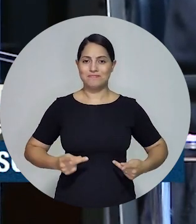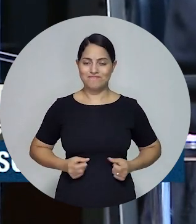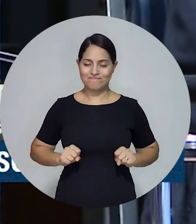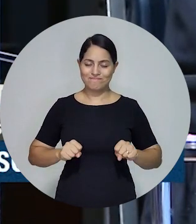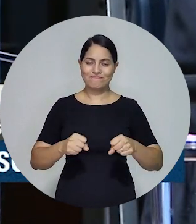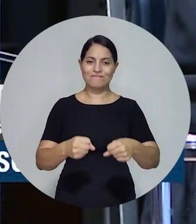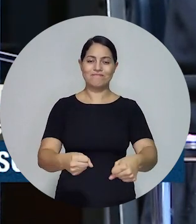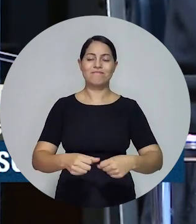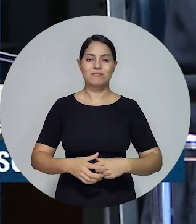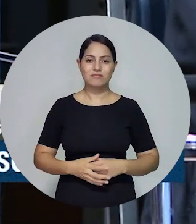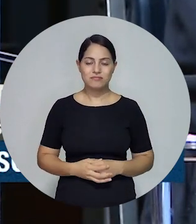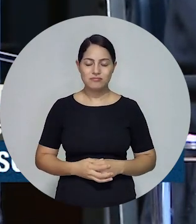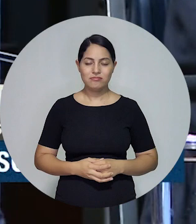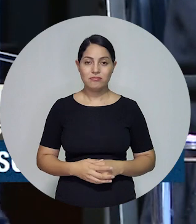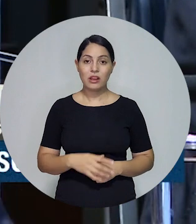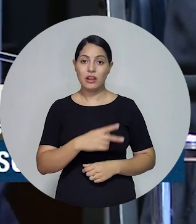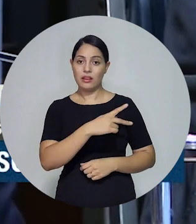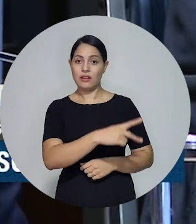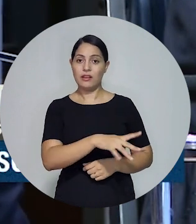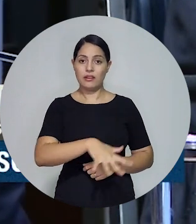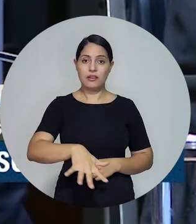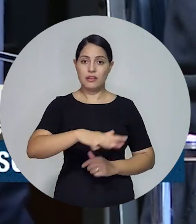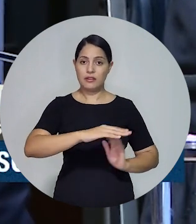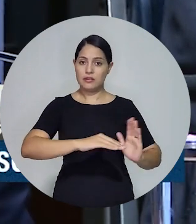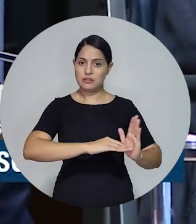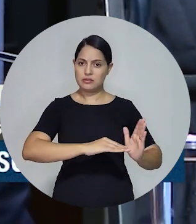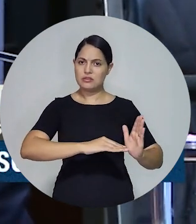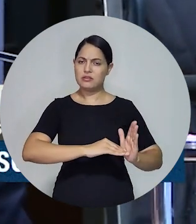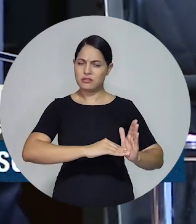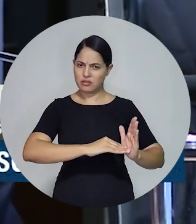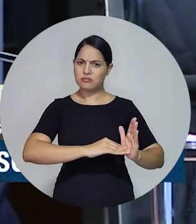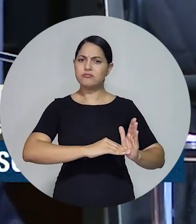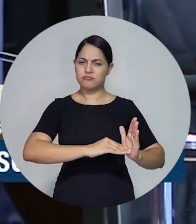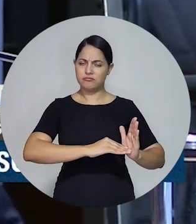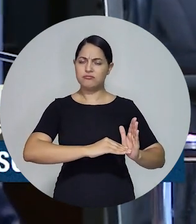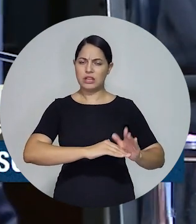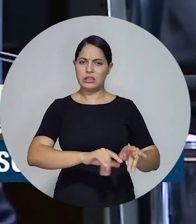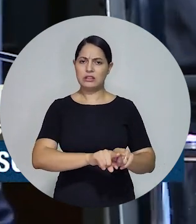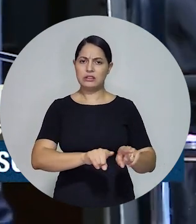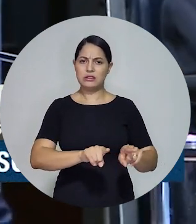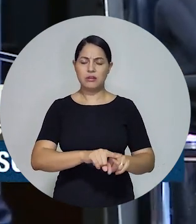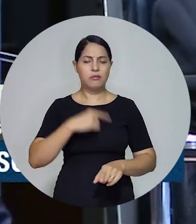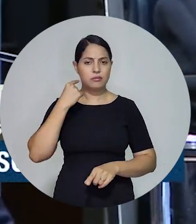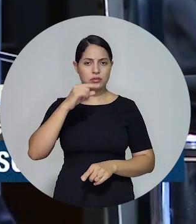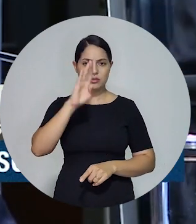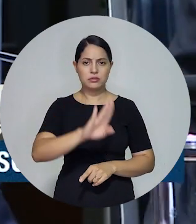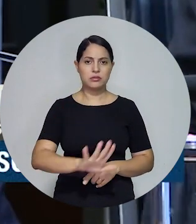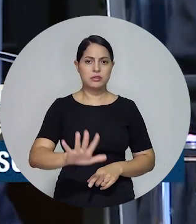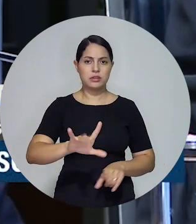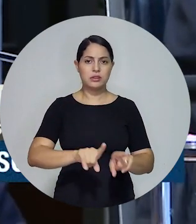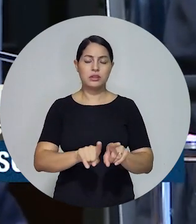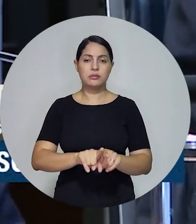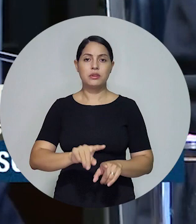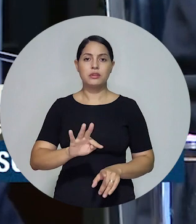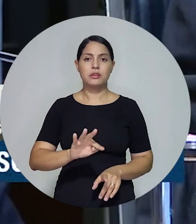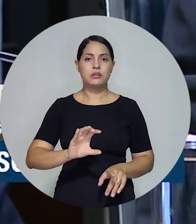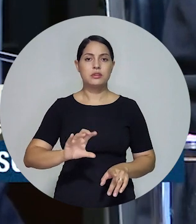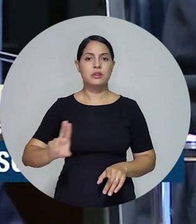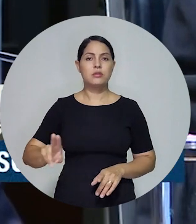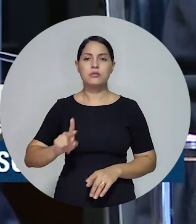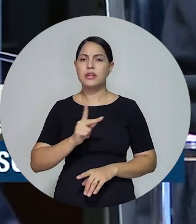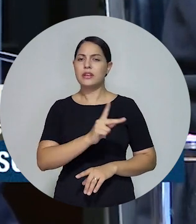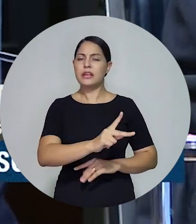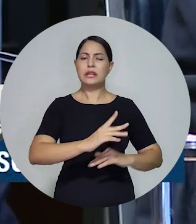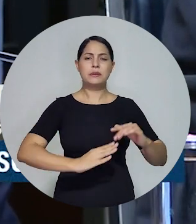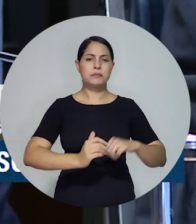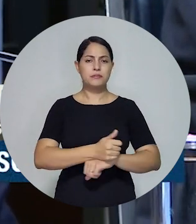humanitários. Patrono do Senado, da advocacia brasileira e do Tribunal de Contas da União, o currículo